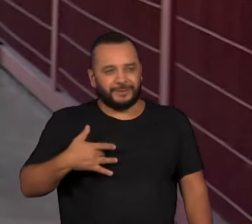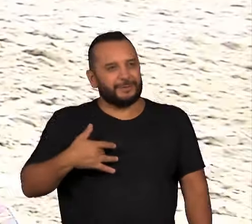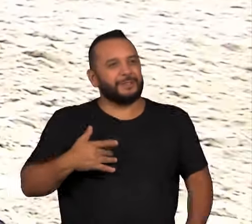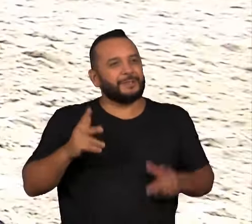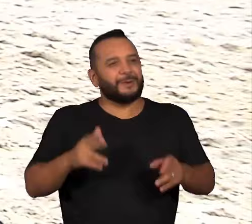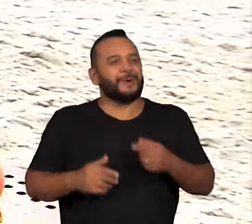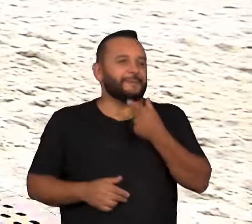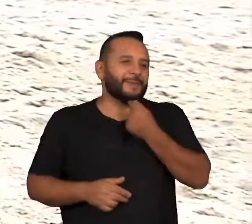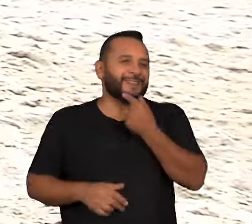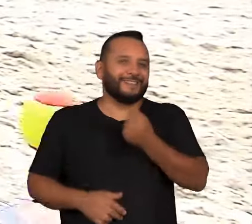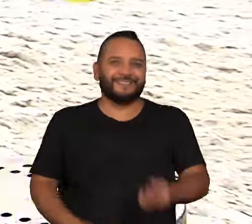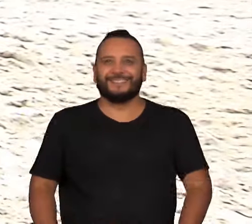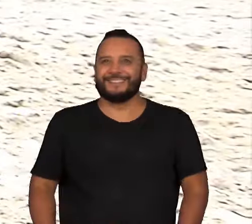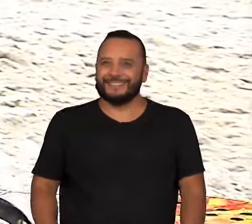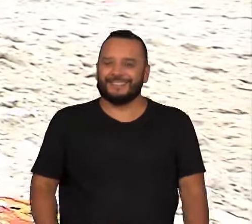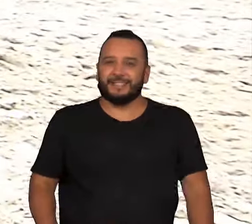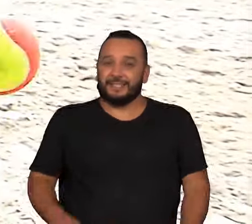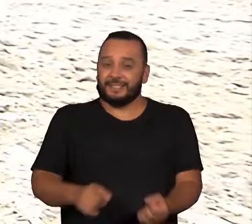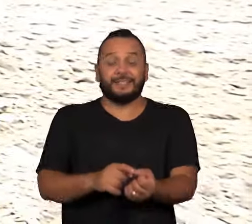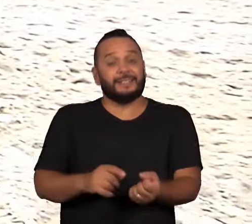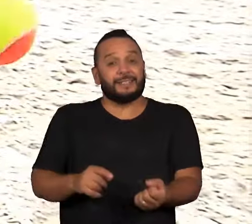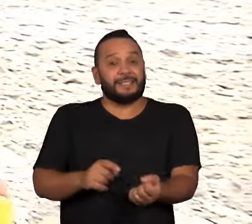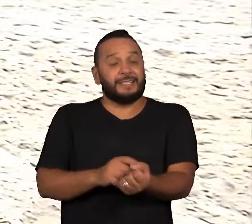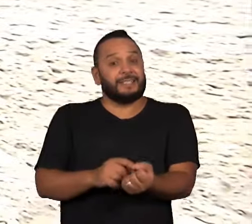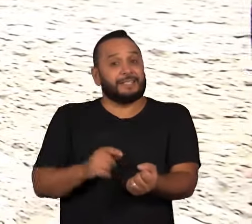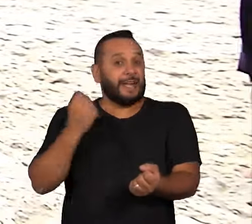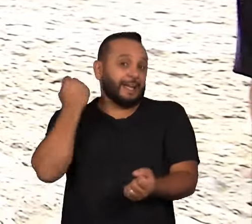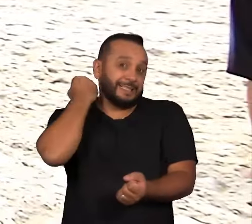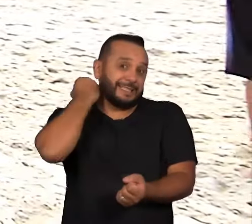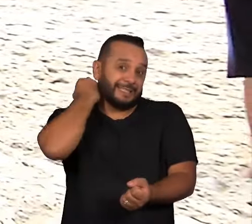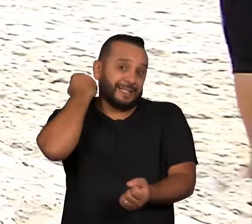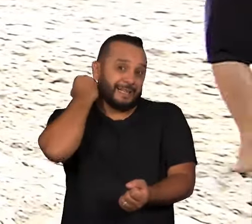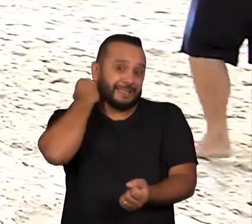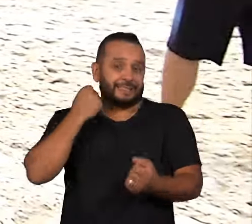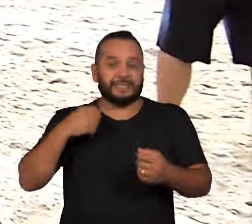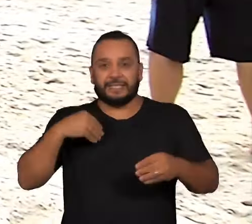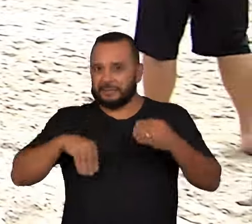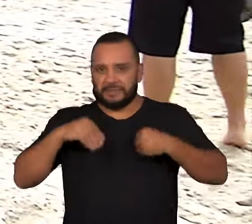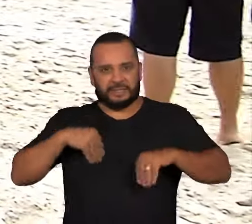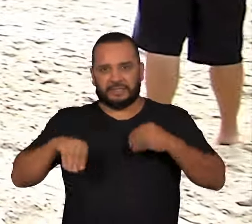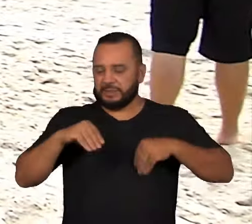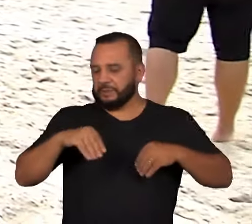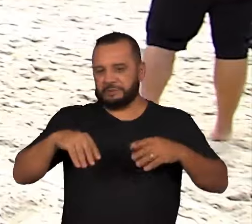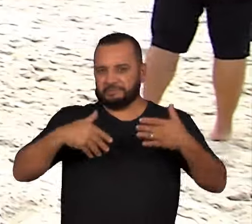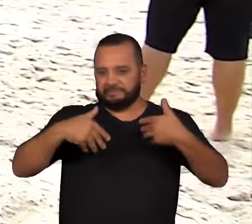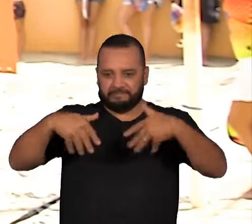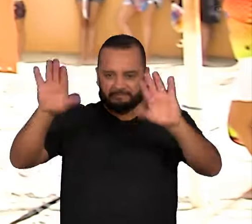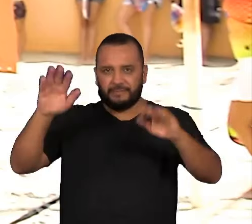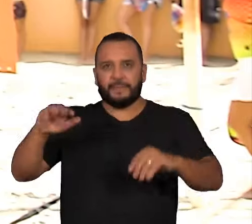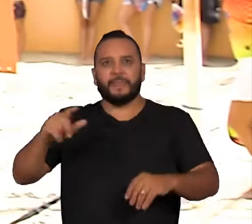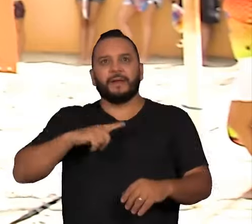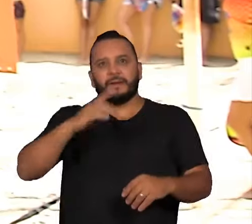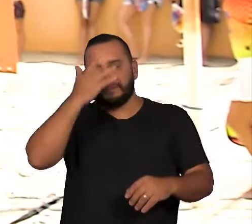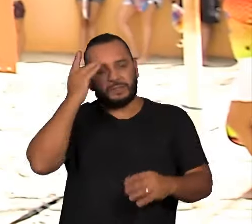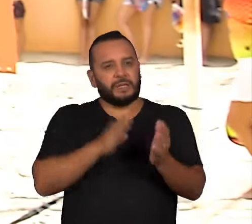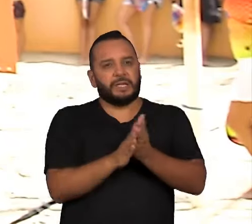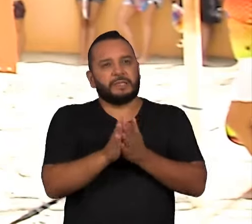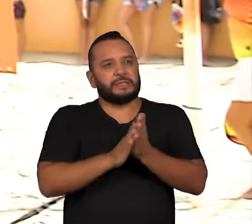menino. Aqui o estresse e a depressão não entram em quadra. Tem pessoas que vêm com problemas de